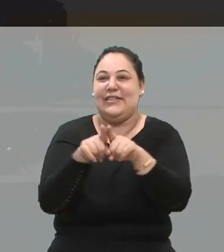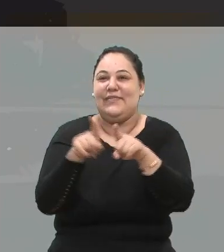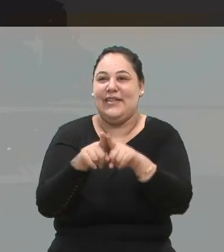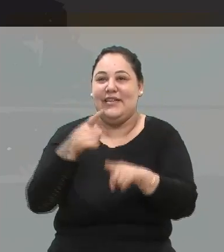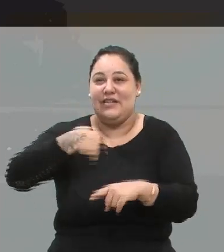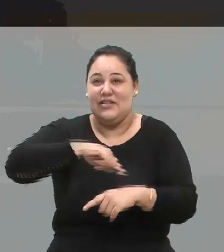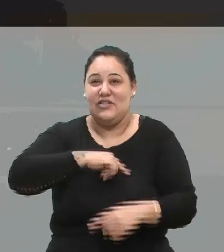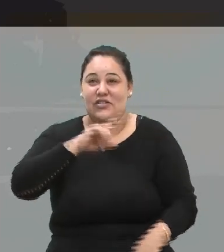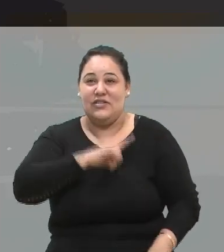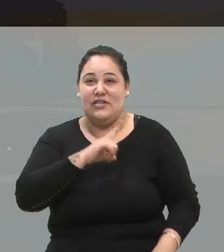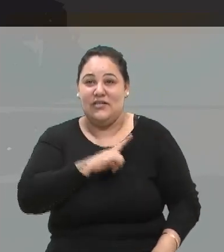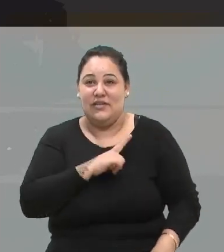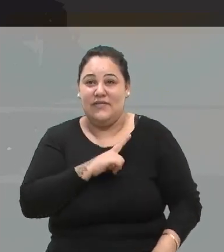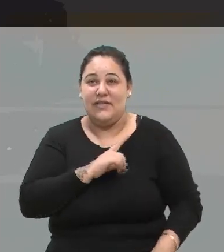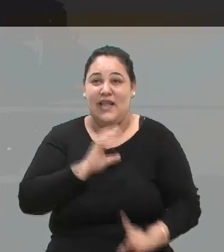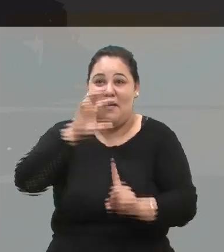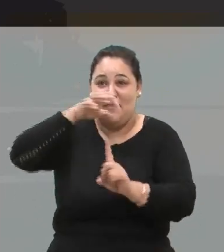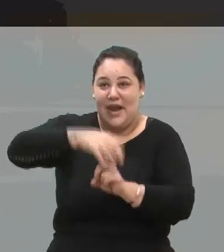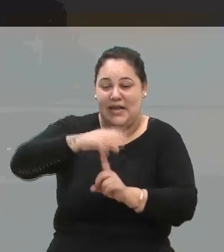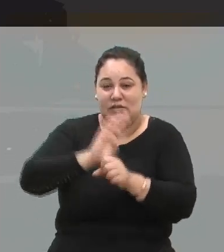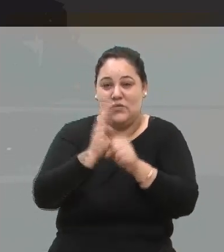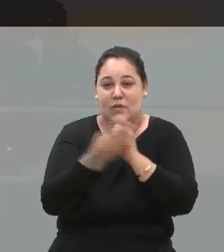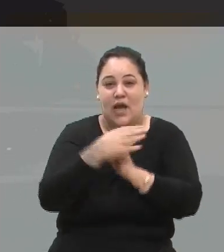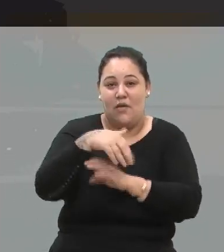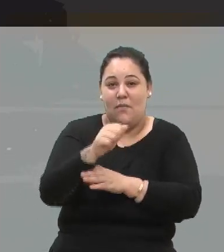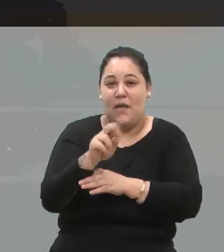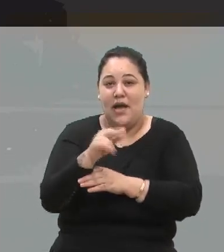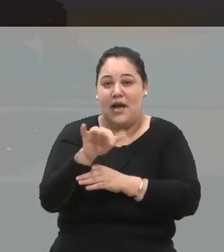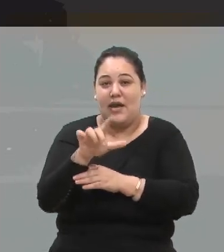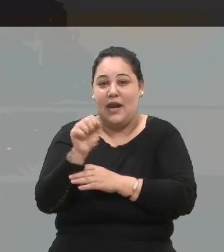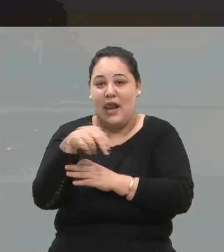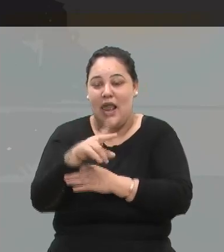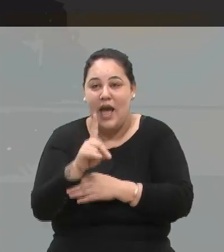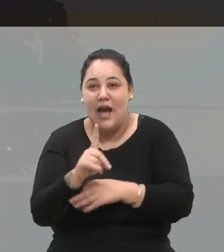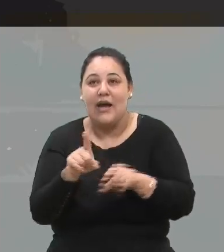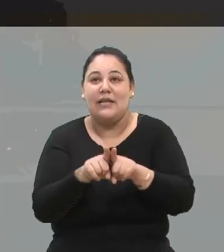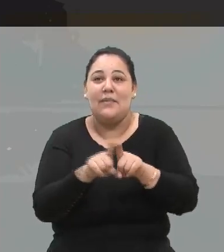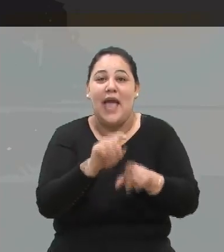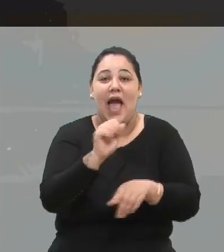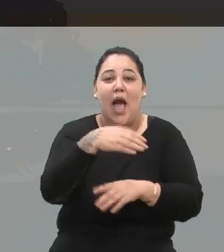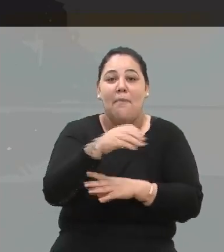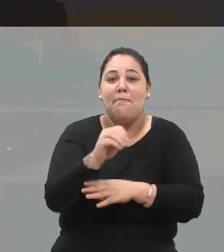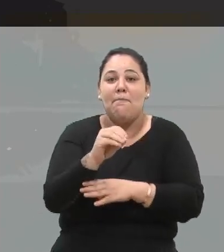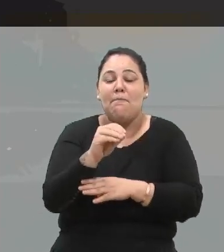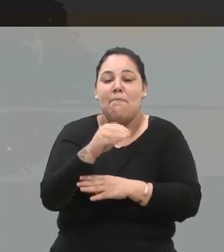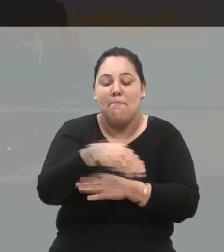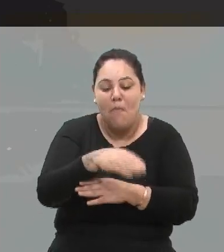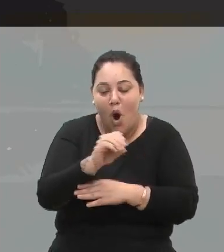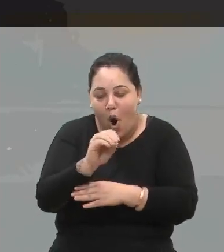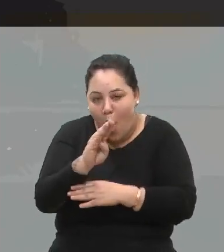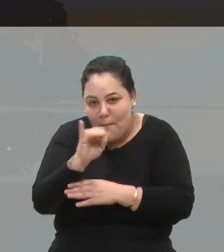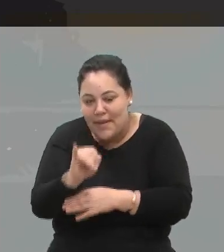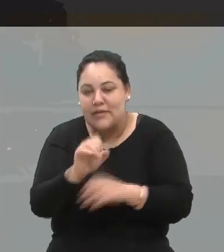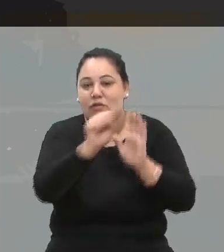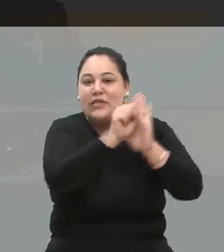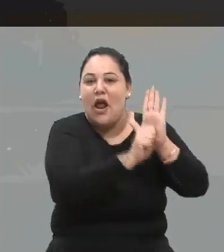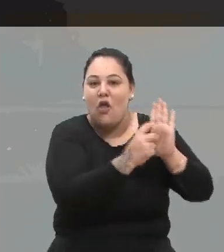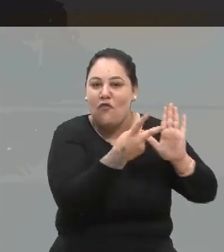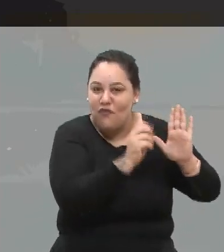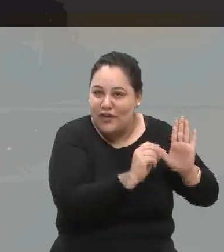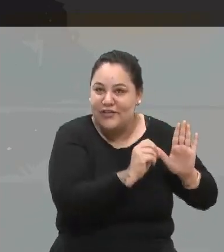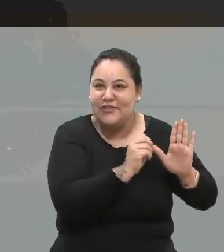praça do bairro Marilã, a MOB do bairro Século XX também estava junto com a gente. A gente conseguiu mobilizar a comunidade,